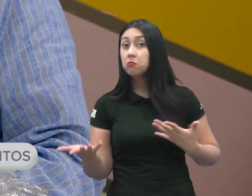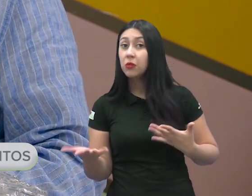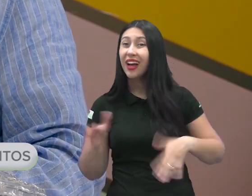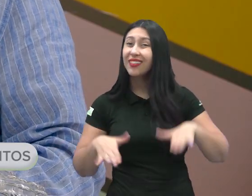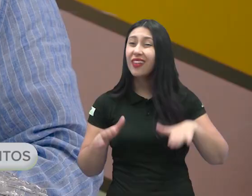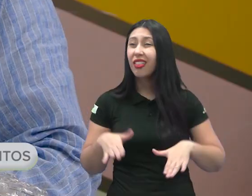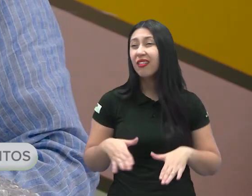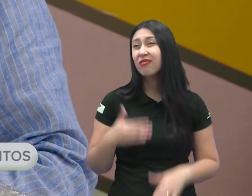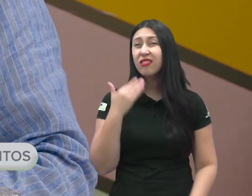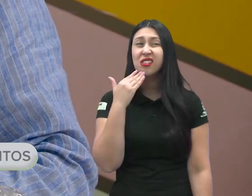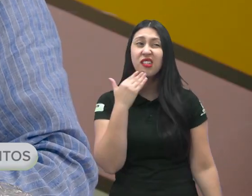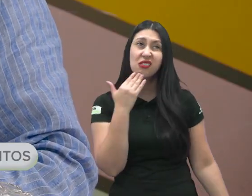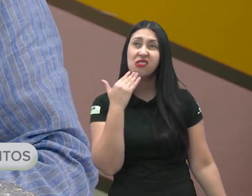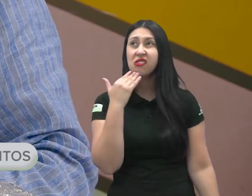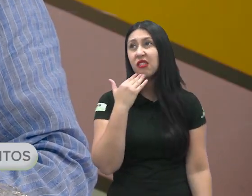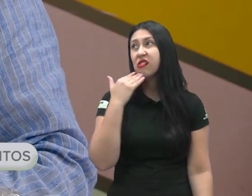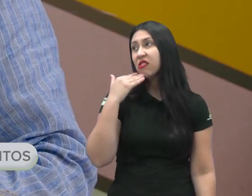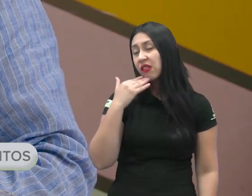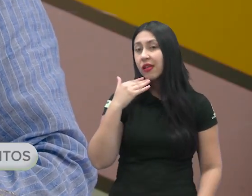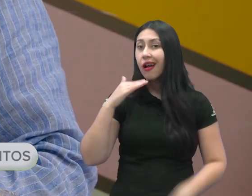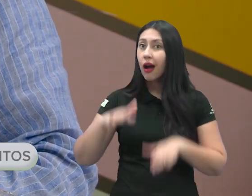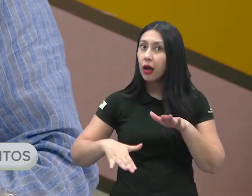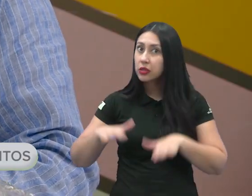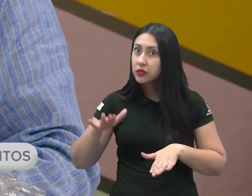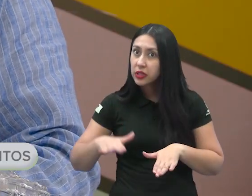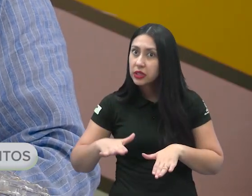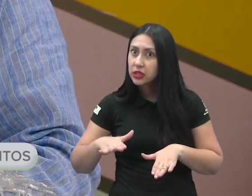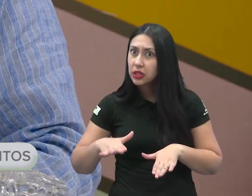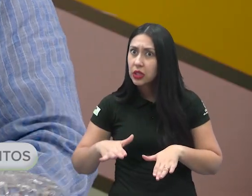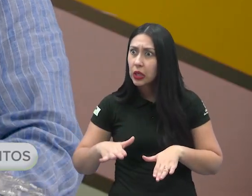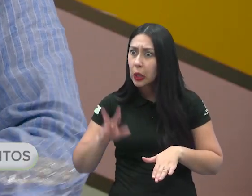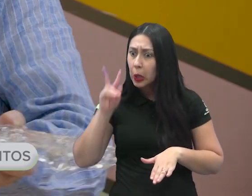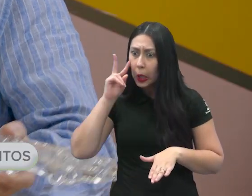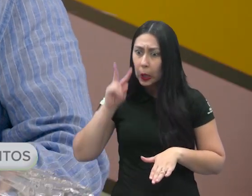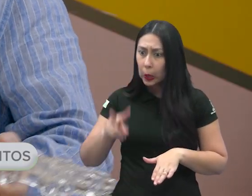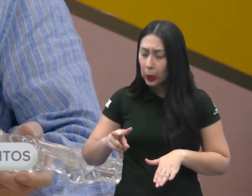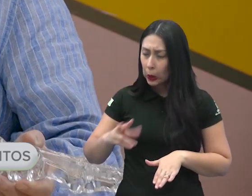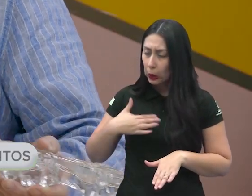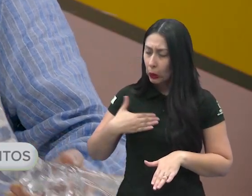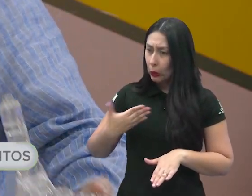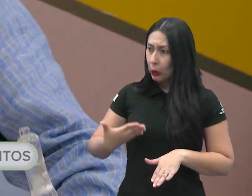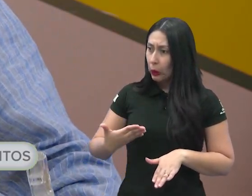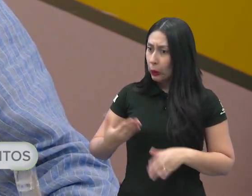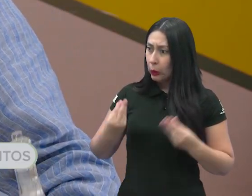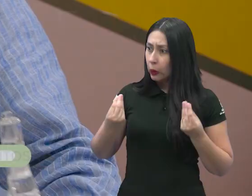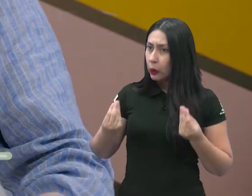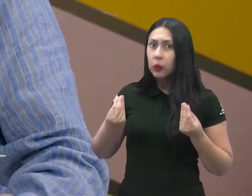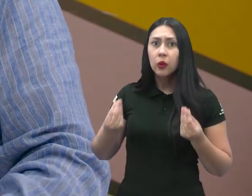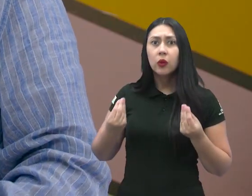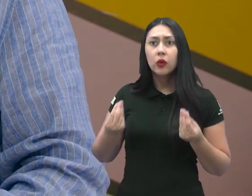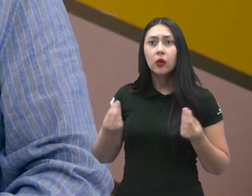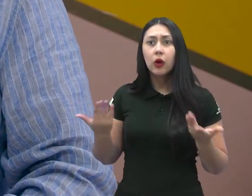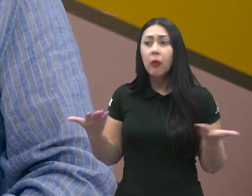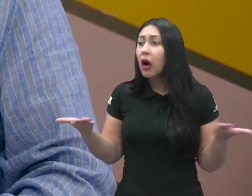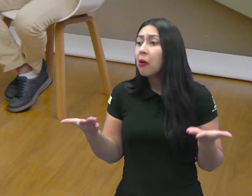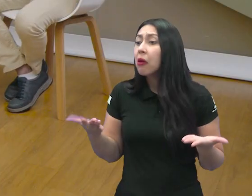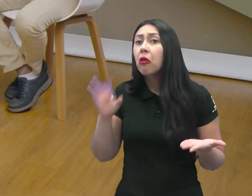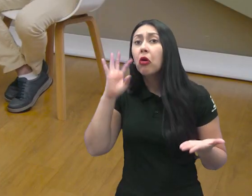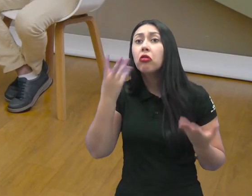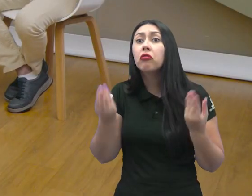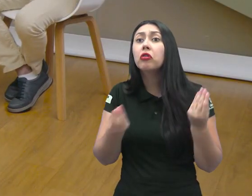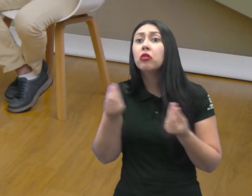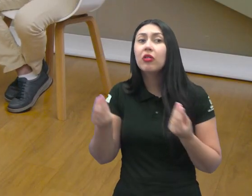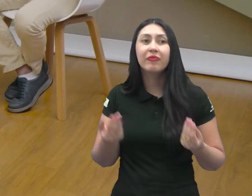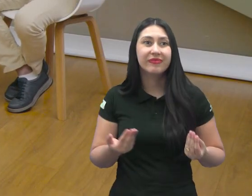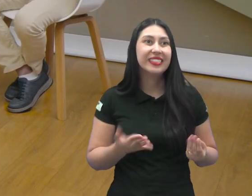negligenciando, às vezes vem cada catástrofe lá no consultório, porque a pessoa vai deixando, Não pode. Eu vou fazer o que agora? Entendi, chega a estar